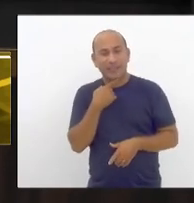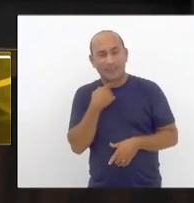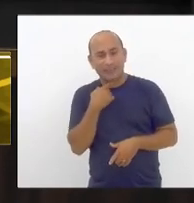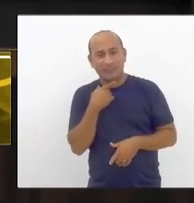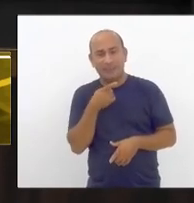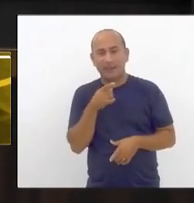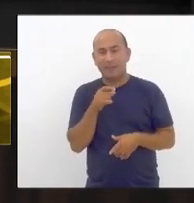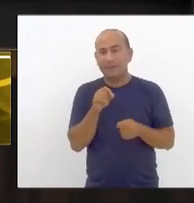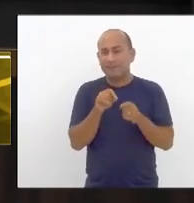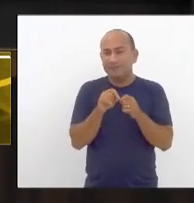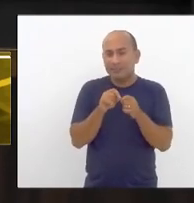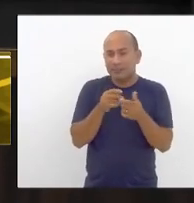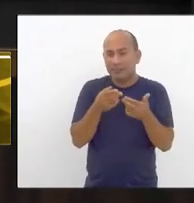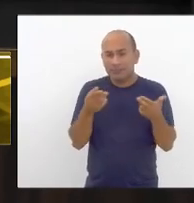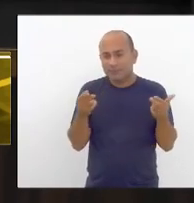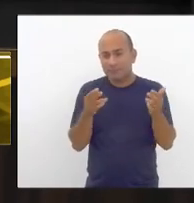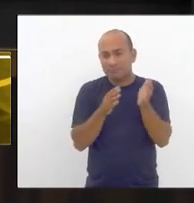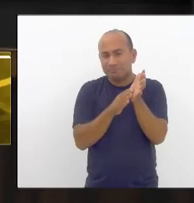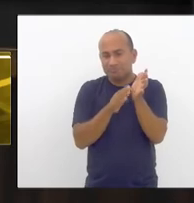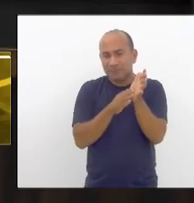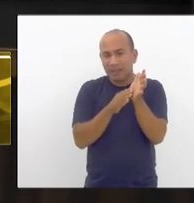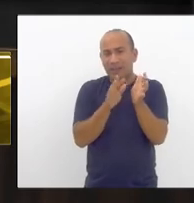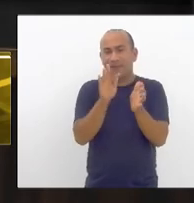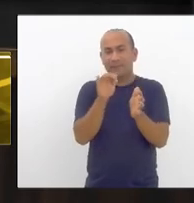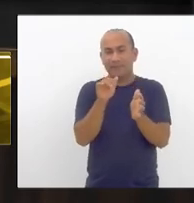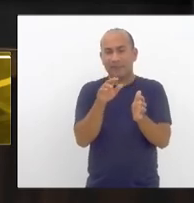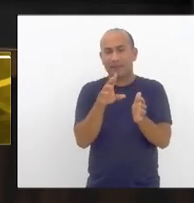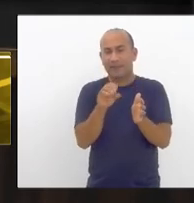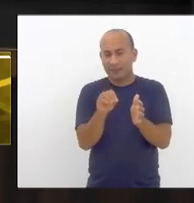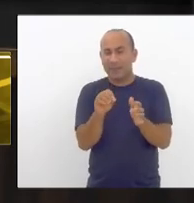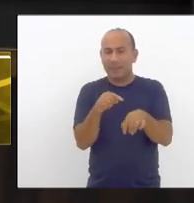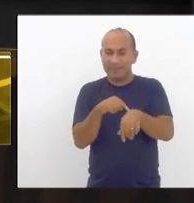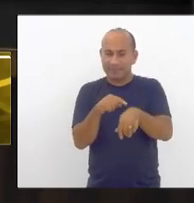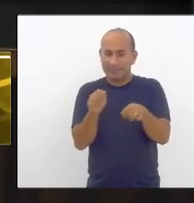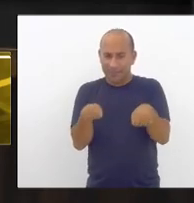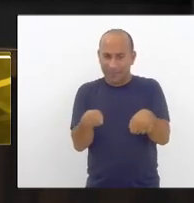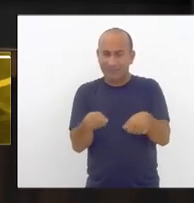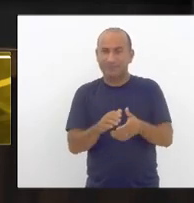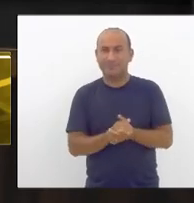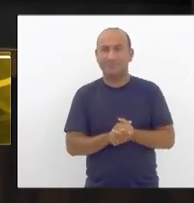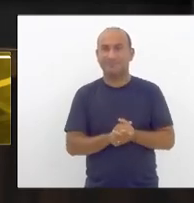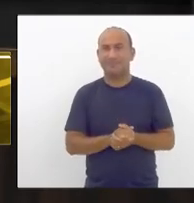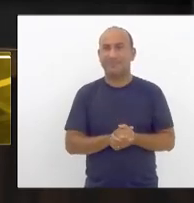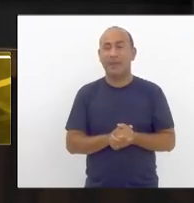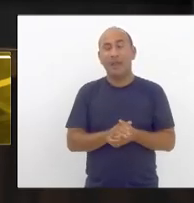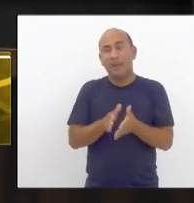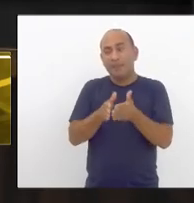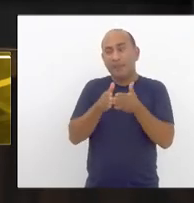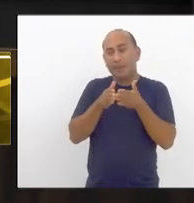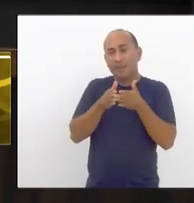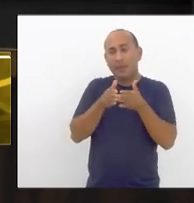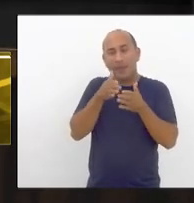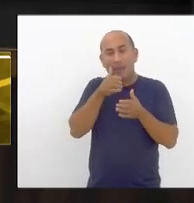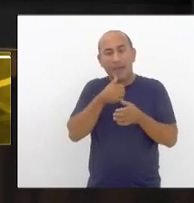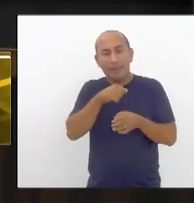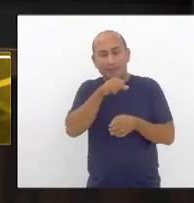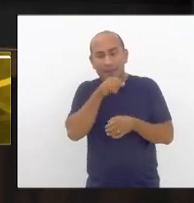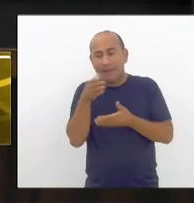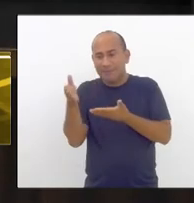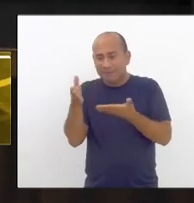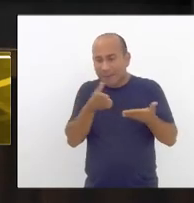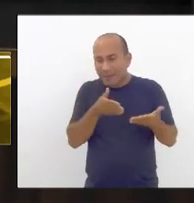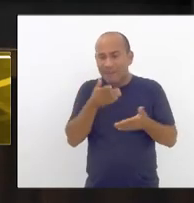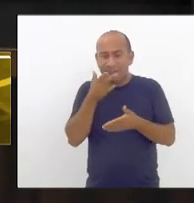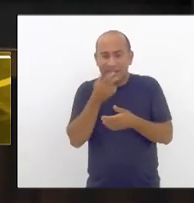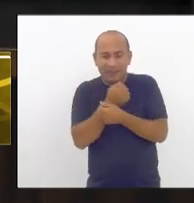alguma saudação ao Fernando a tempo ainda Aproveita e peço a mãe do nosso homenageado que venha